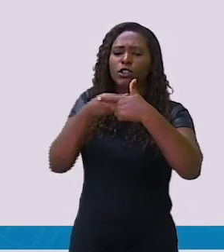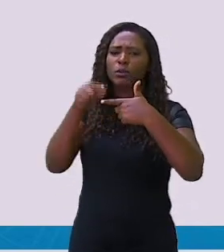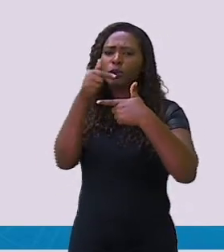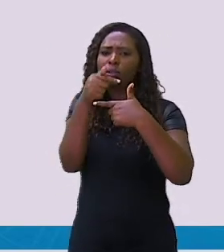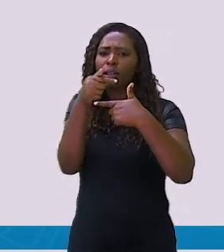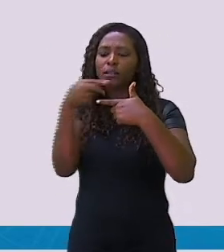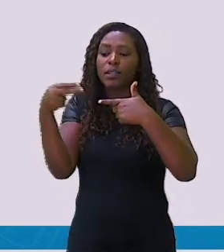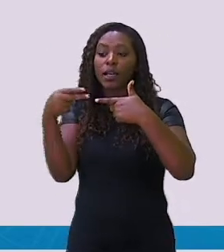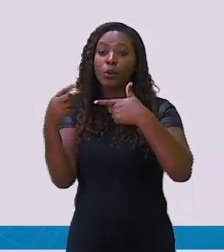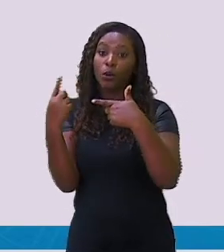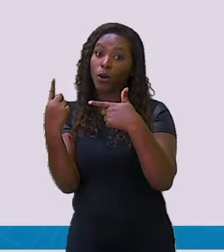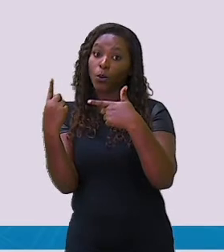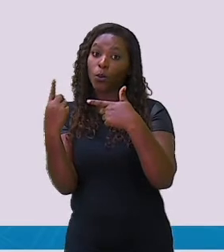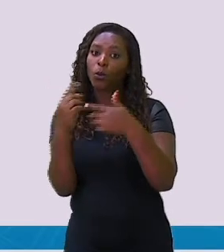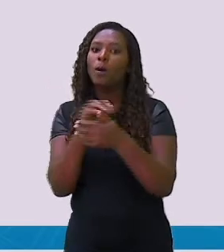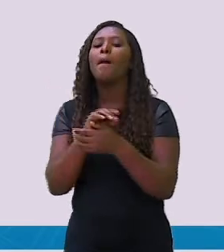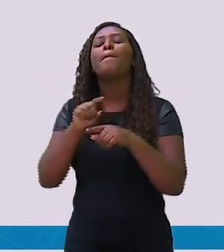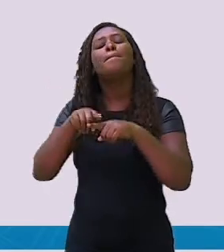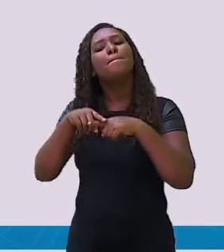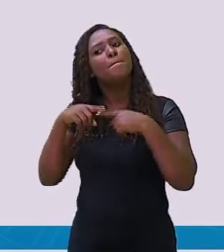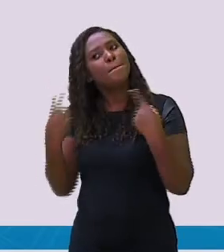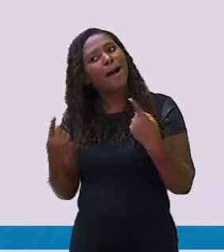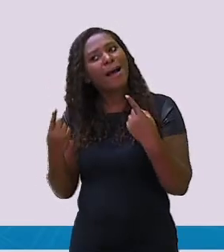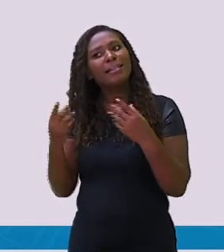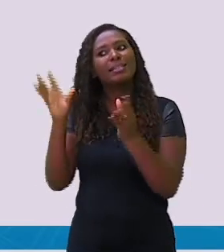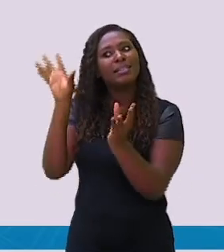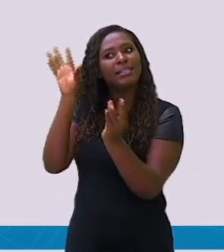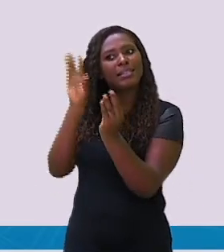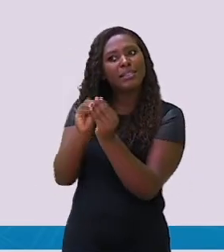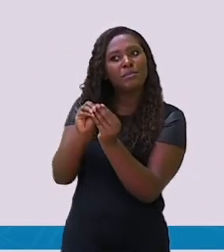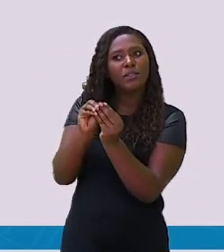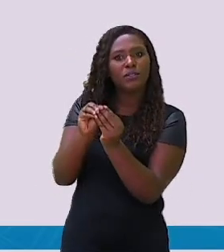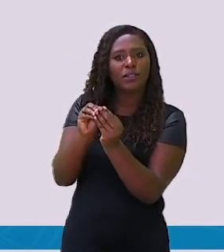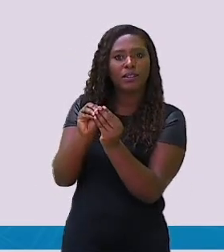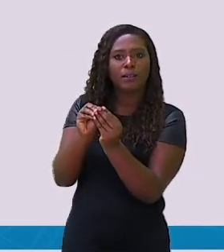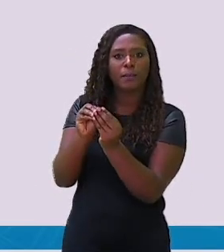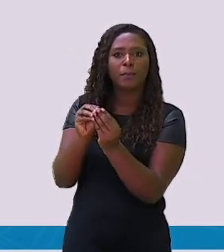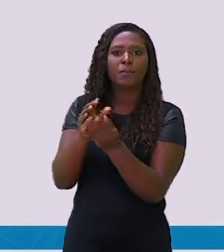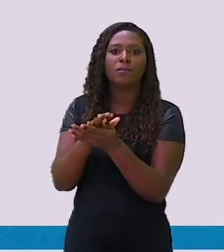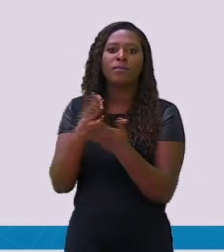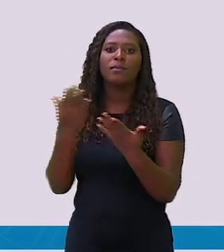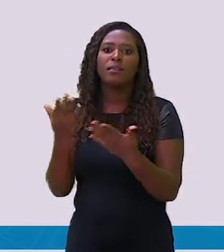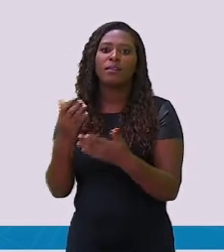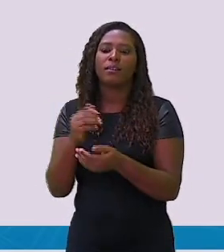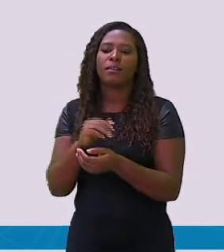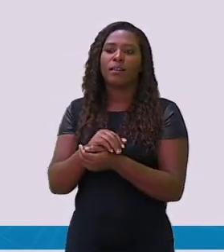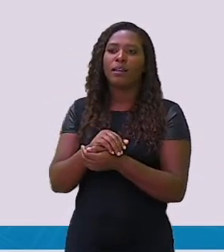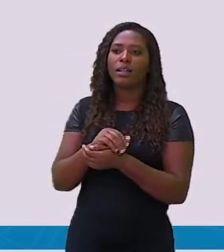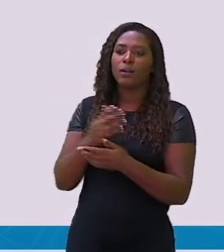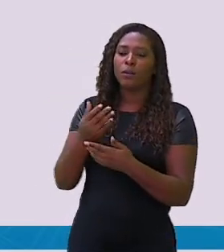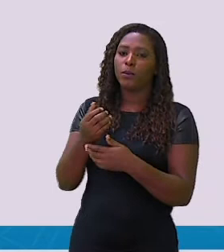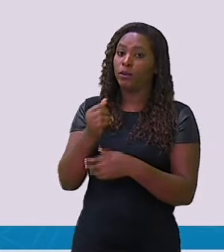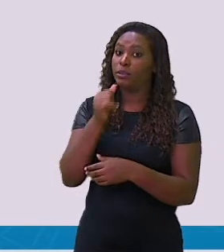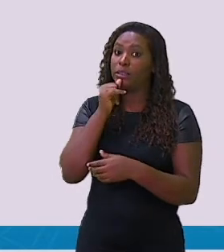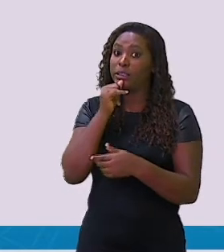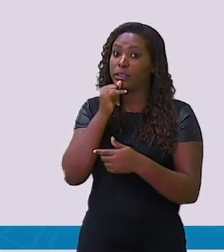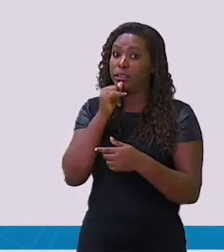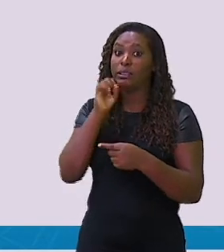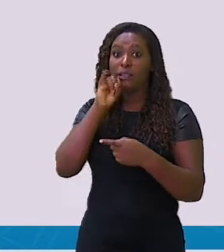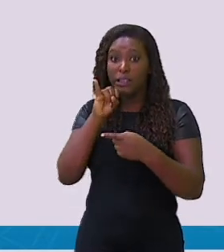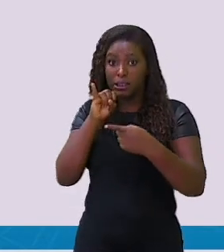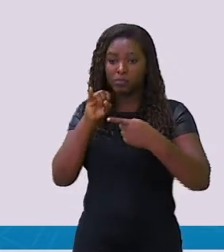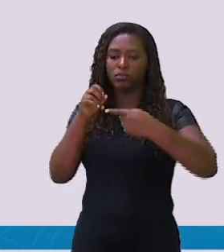simplificar vou simplificar por sete dá o seu dividir o numerador por